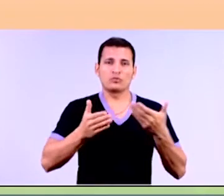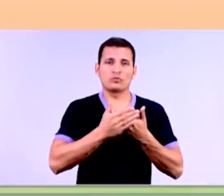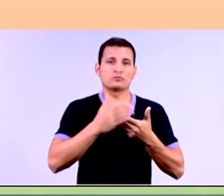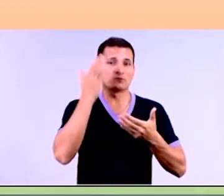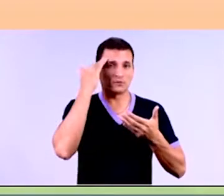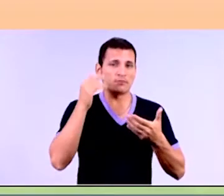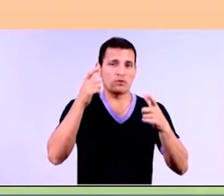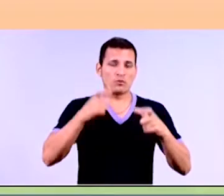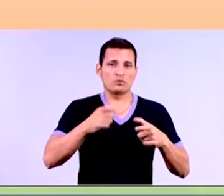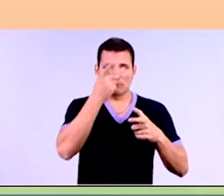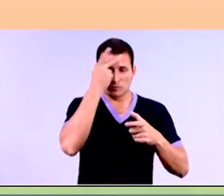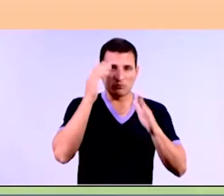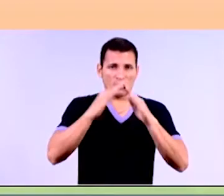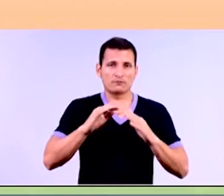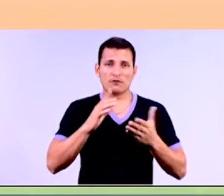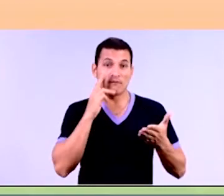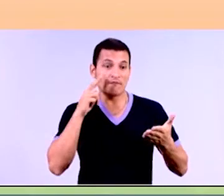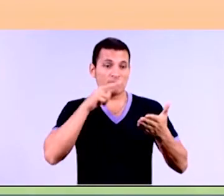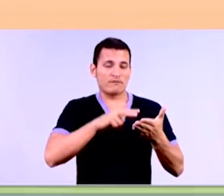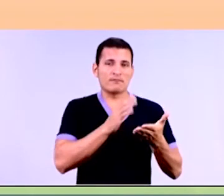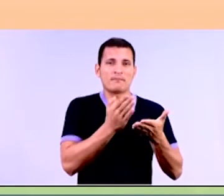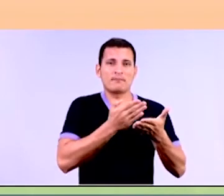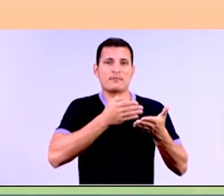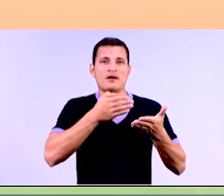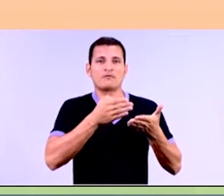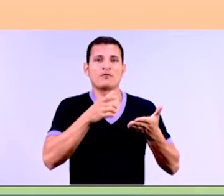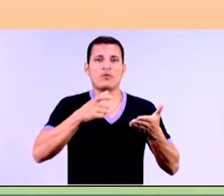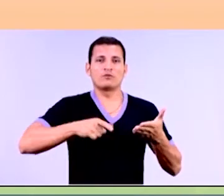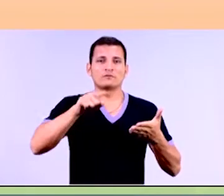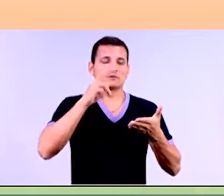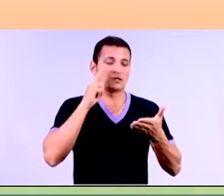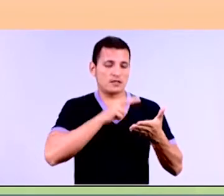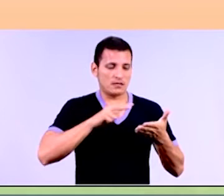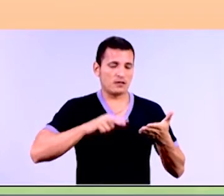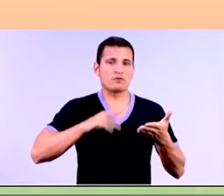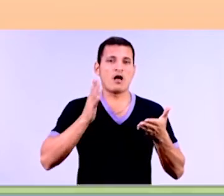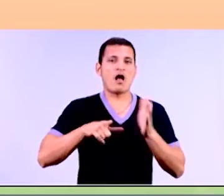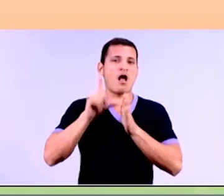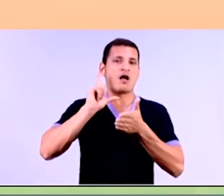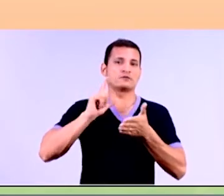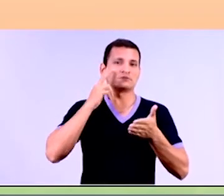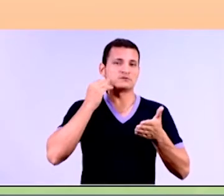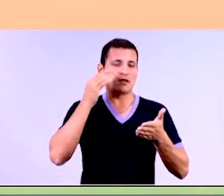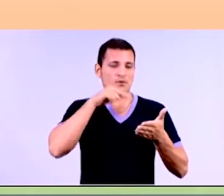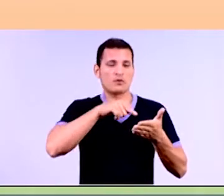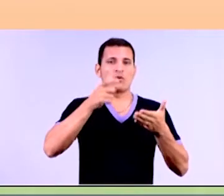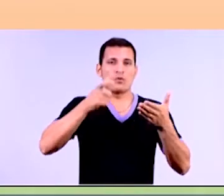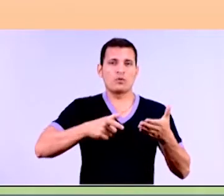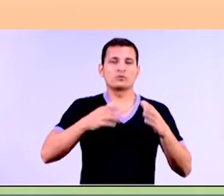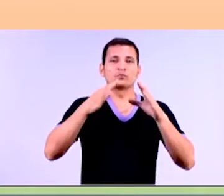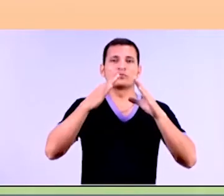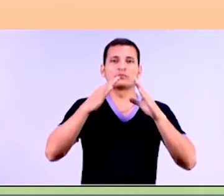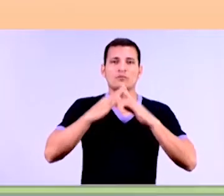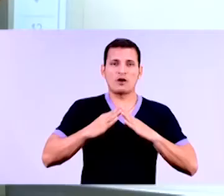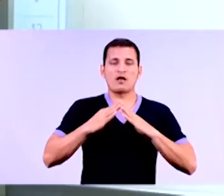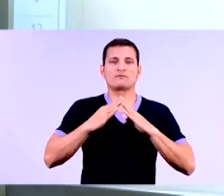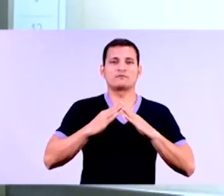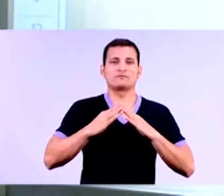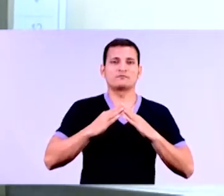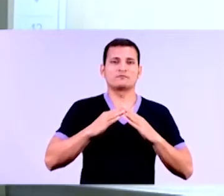pessoa morava. Você já vai naquele parágrafo onde você leu, sabe que por ali está dizendo qual é o lugar que a pessoa morava. Que